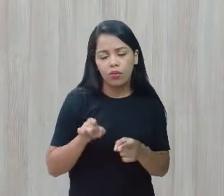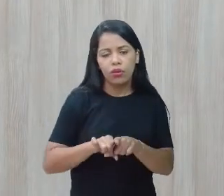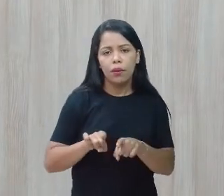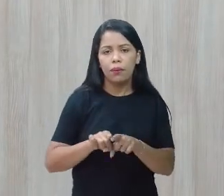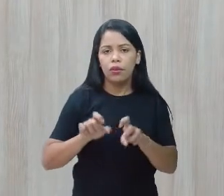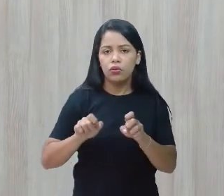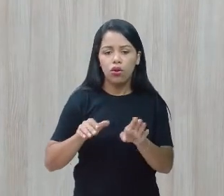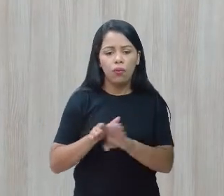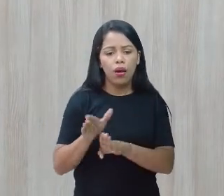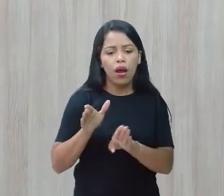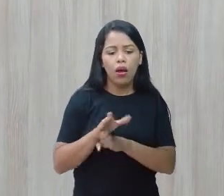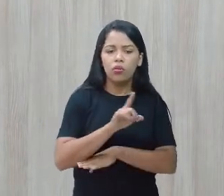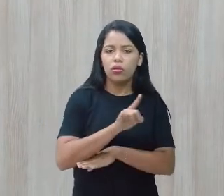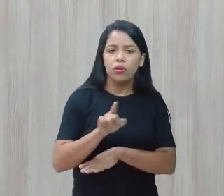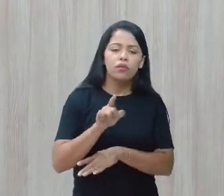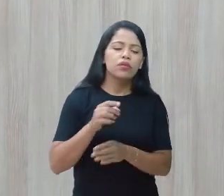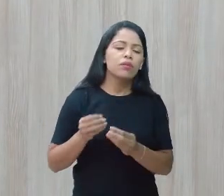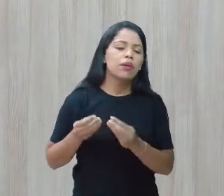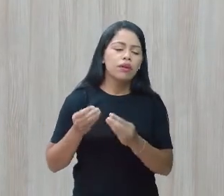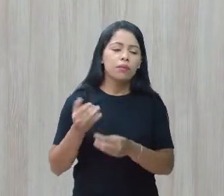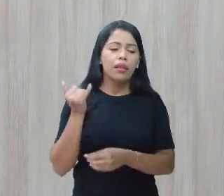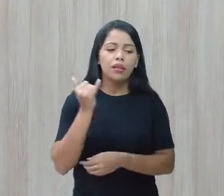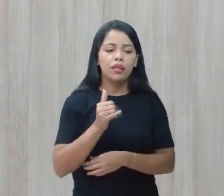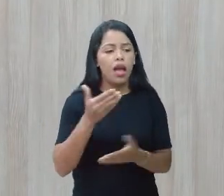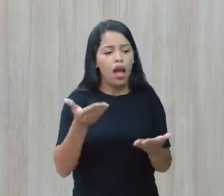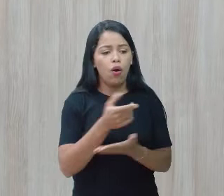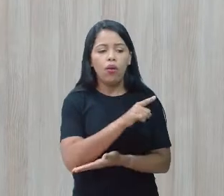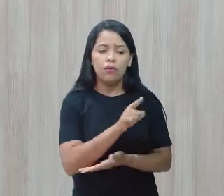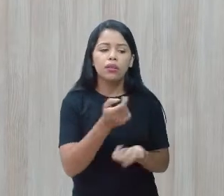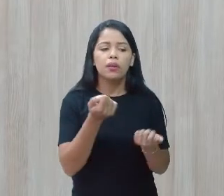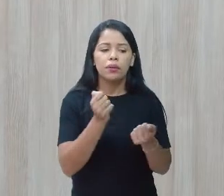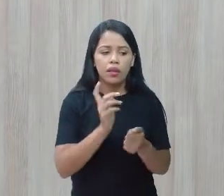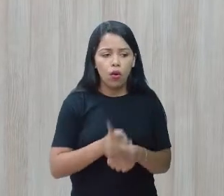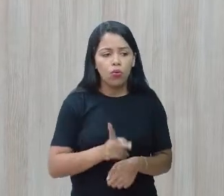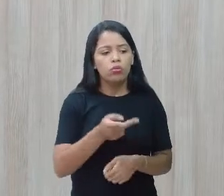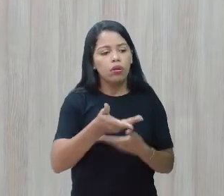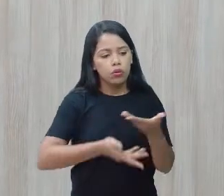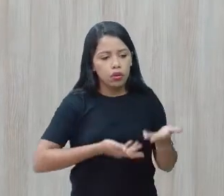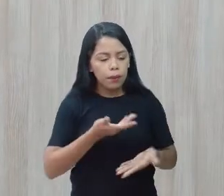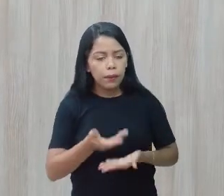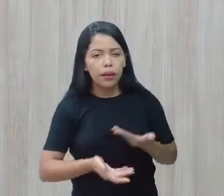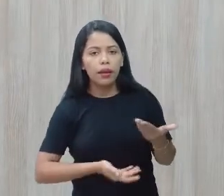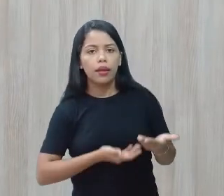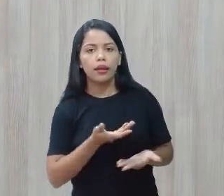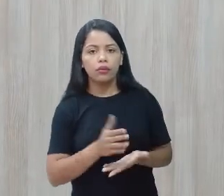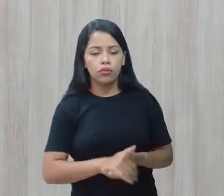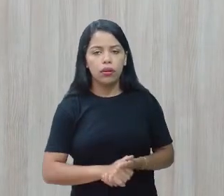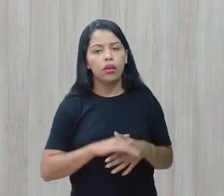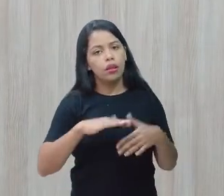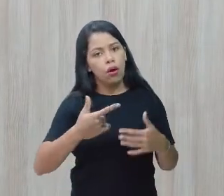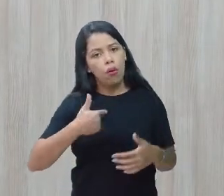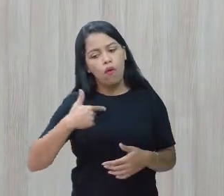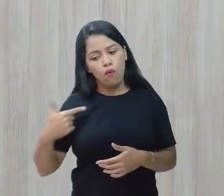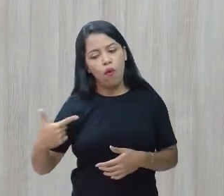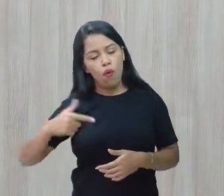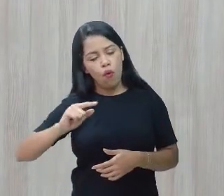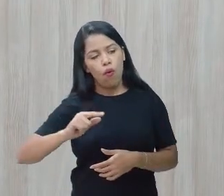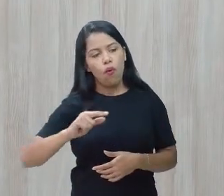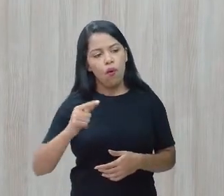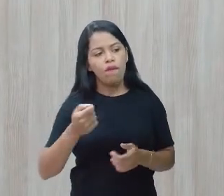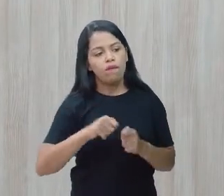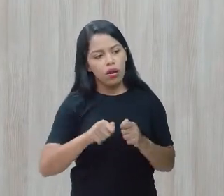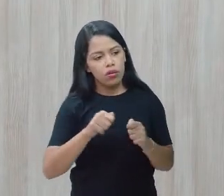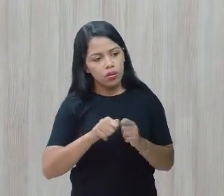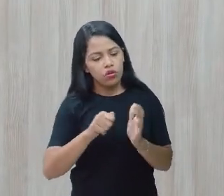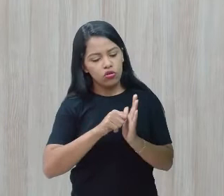de indicar, né, e dizer assim, não, agora vocês vão ter que continuar o tratamento e eu vou aqui